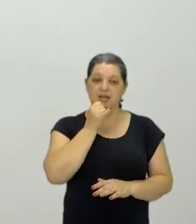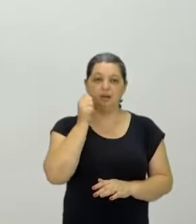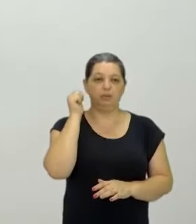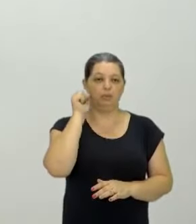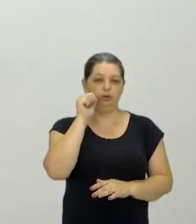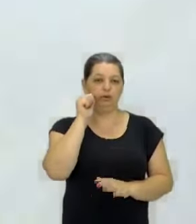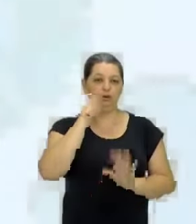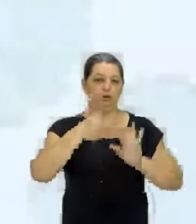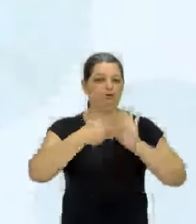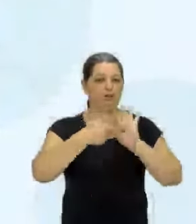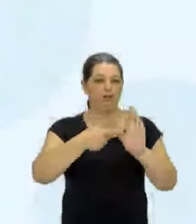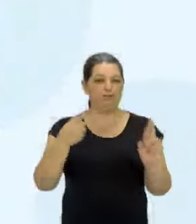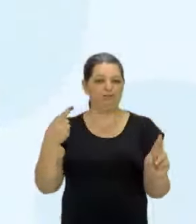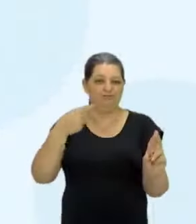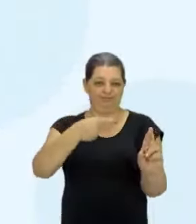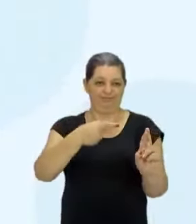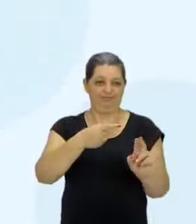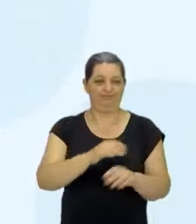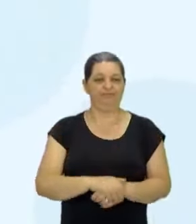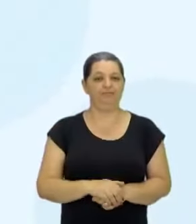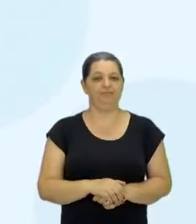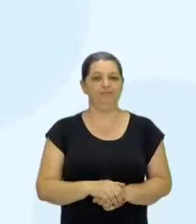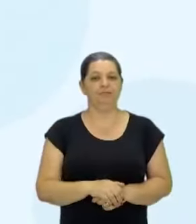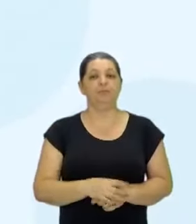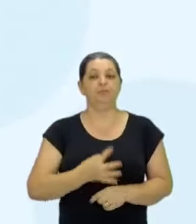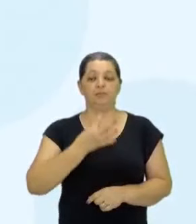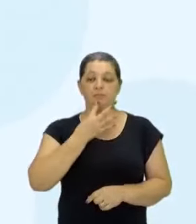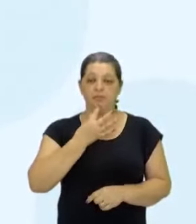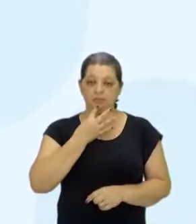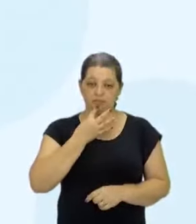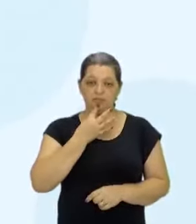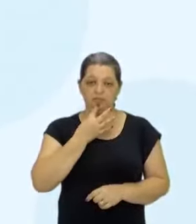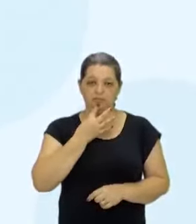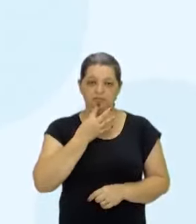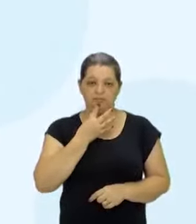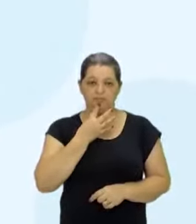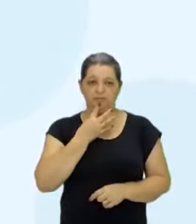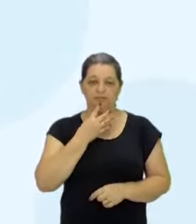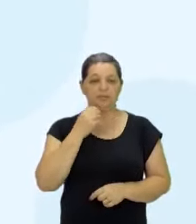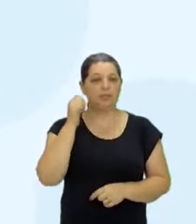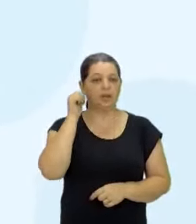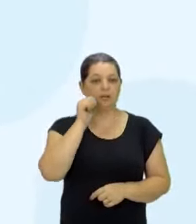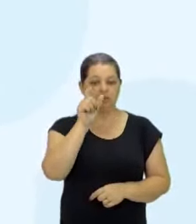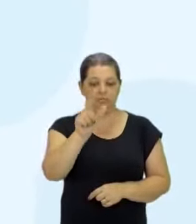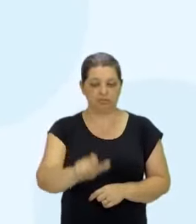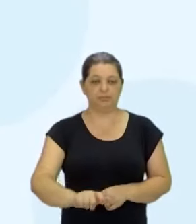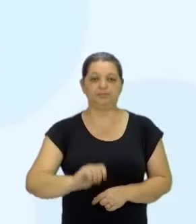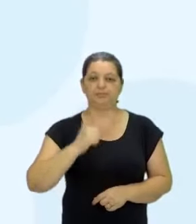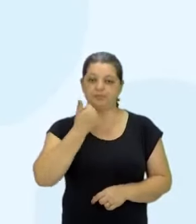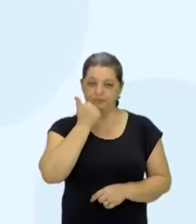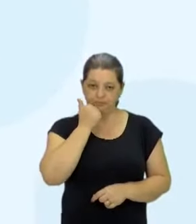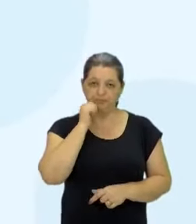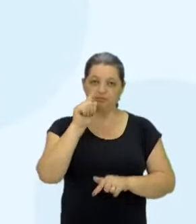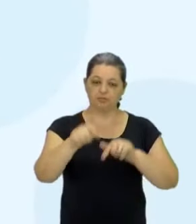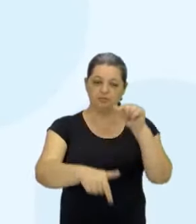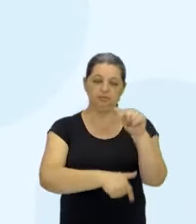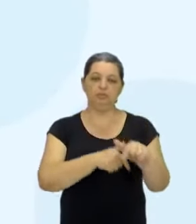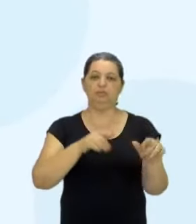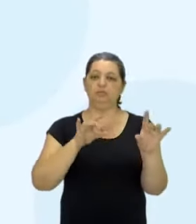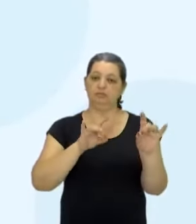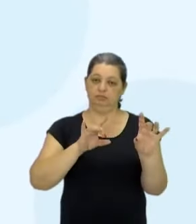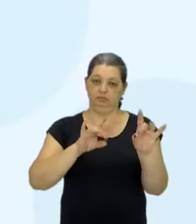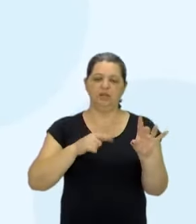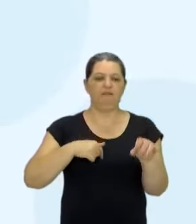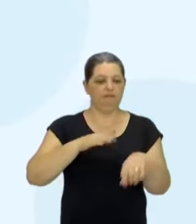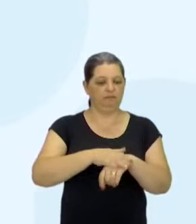aí, o que a gente tem aqui, né? Conhecendo essa cientista, né? O trabalho mais específico. Então, eu fiz